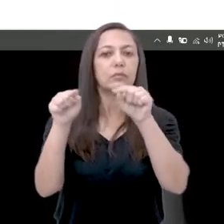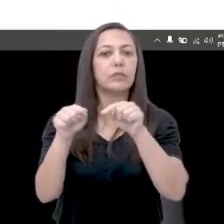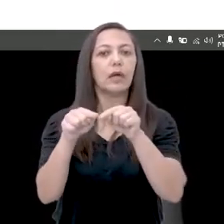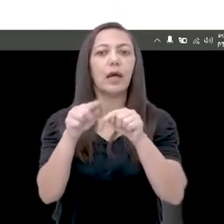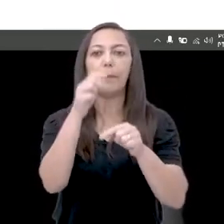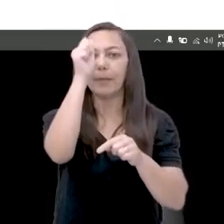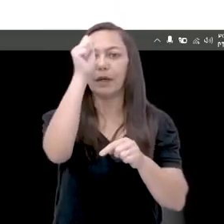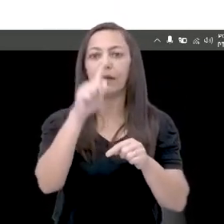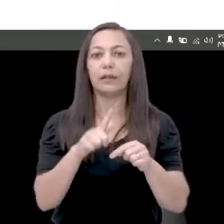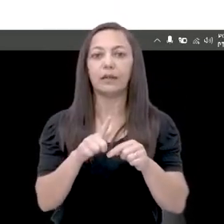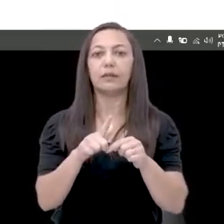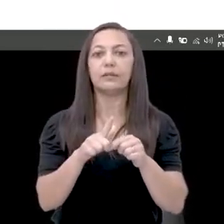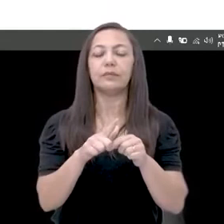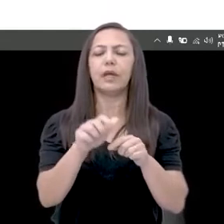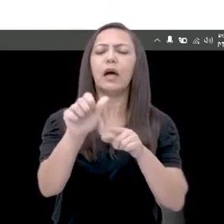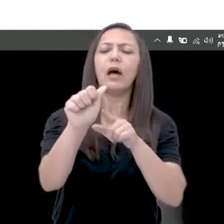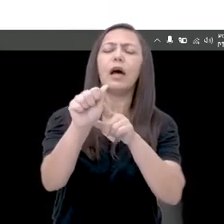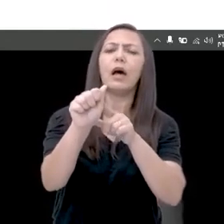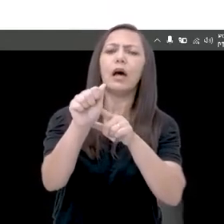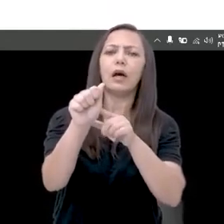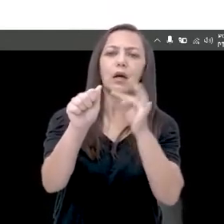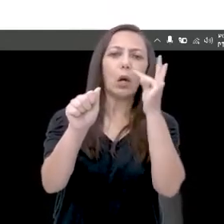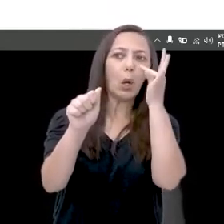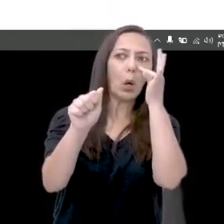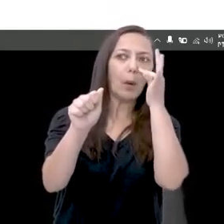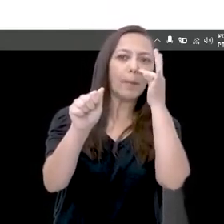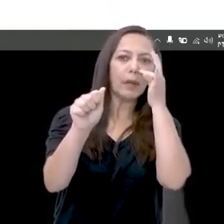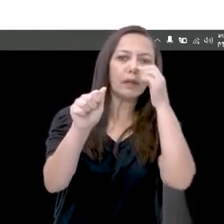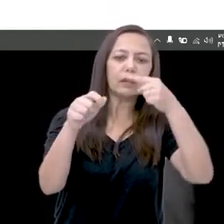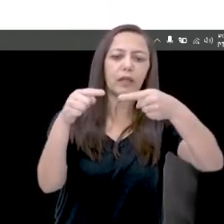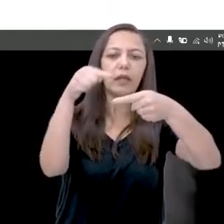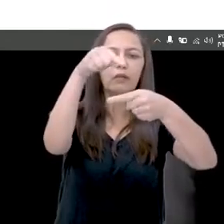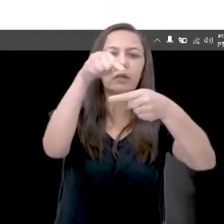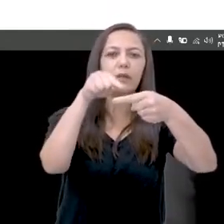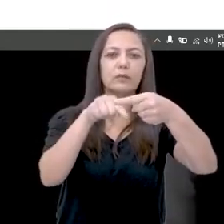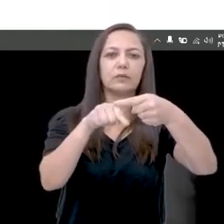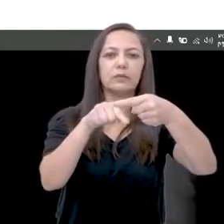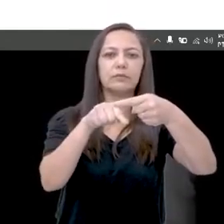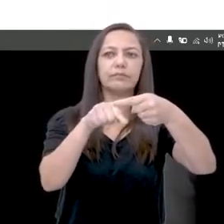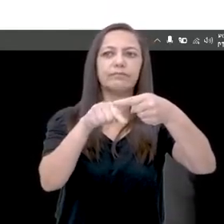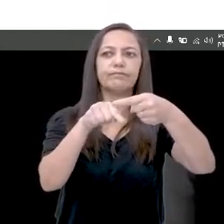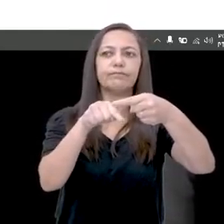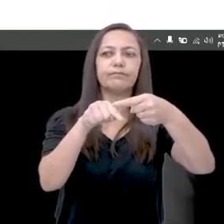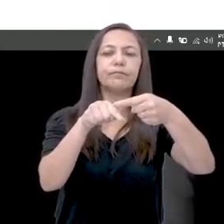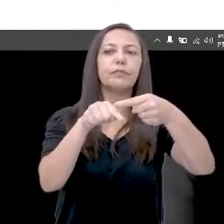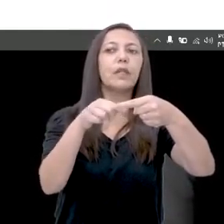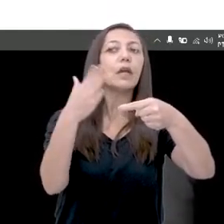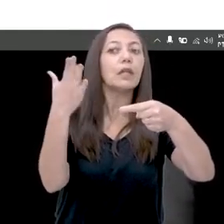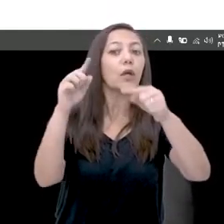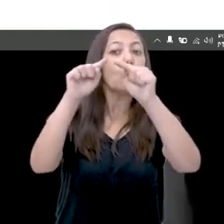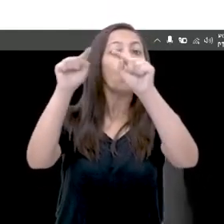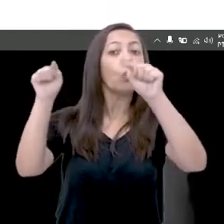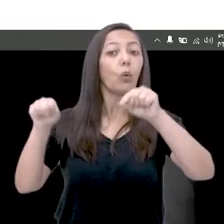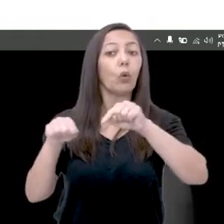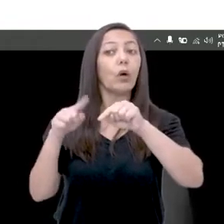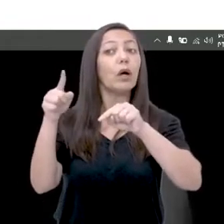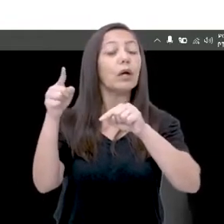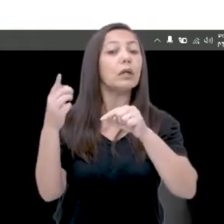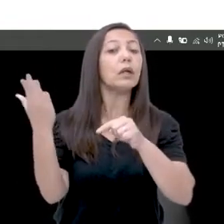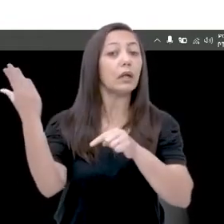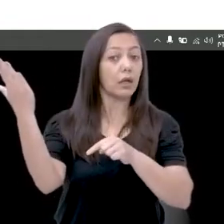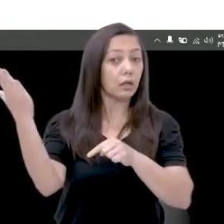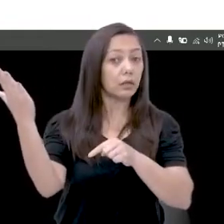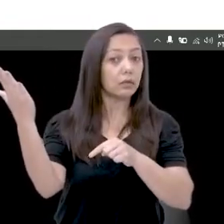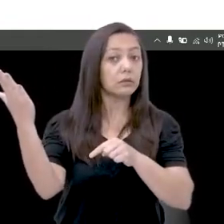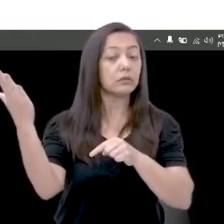tinta amarela. A alternativa A. Observe as frações do quadro e identifique. O quadro é esse quadro aqui